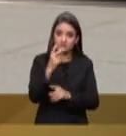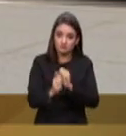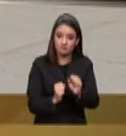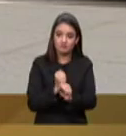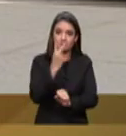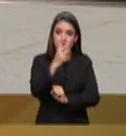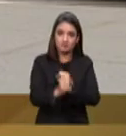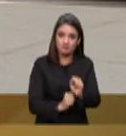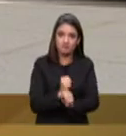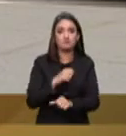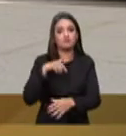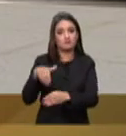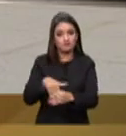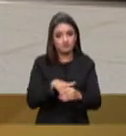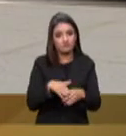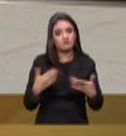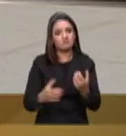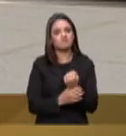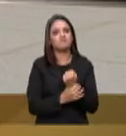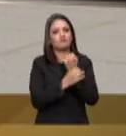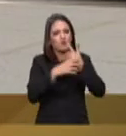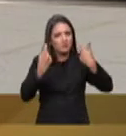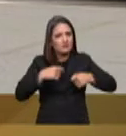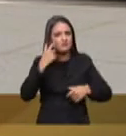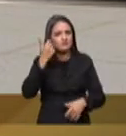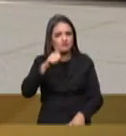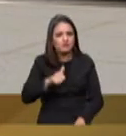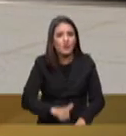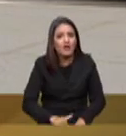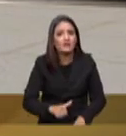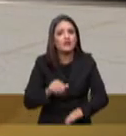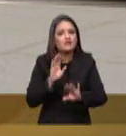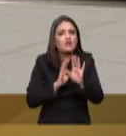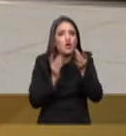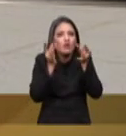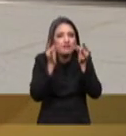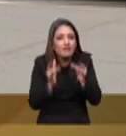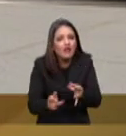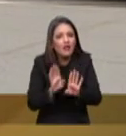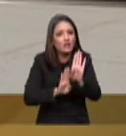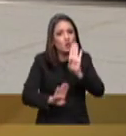Brasil e estou seguro de que essa questão requer uma reanálise atenta pelo legislador,